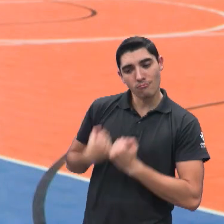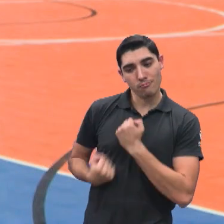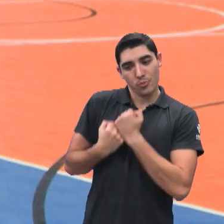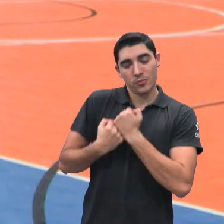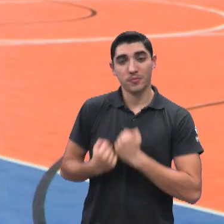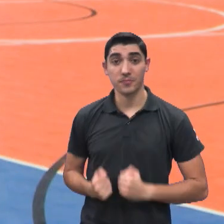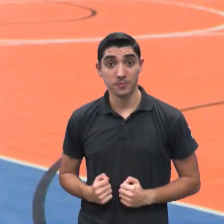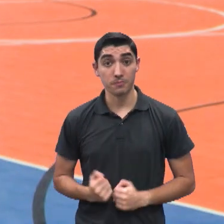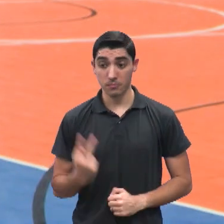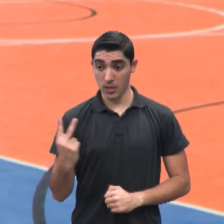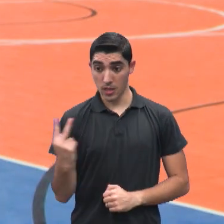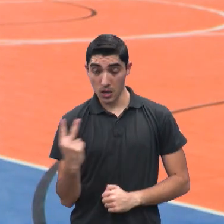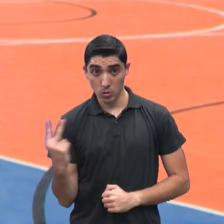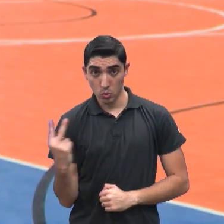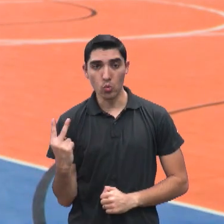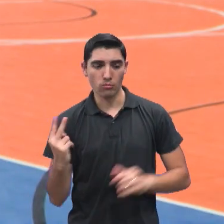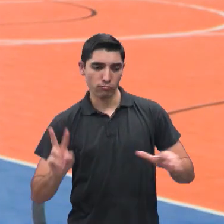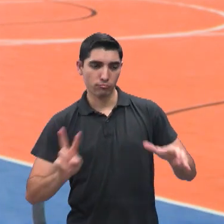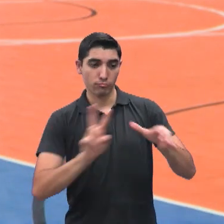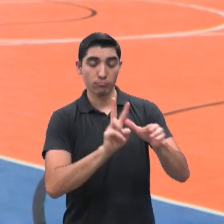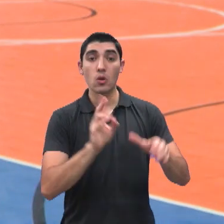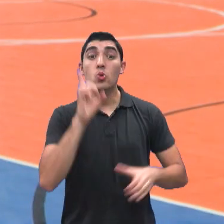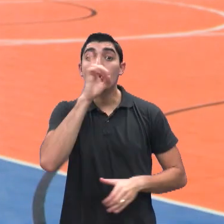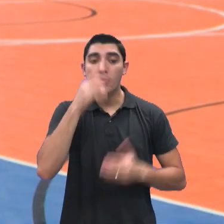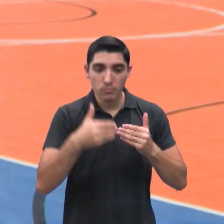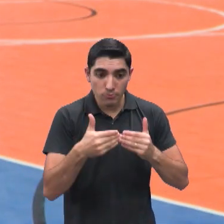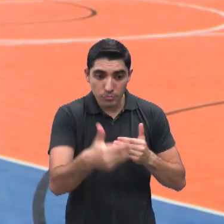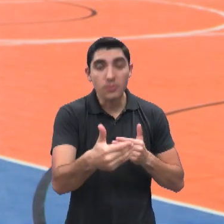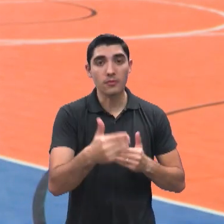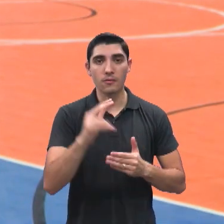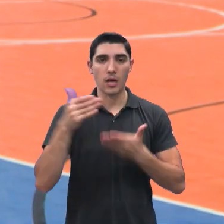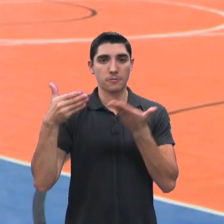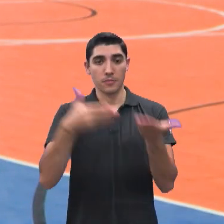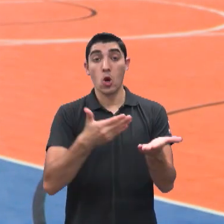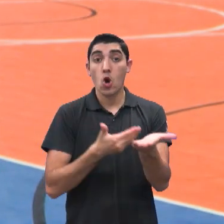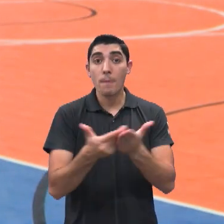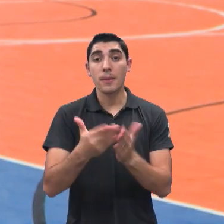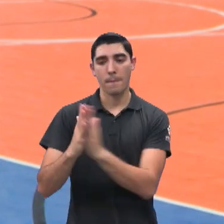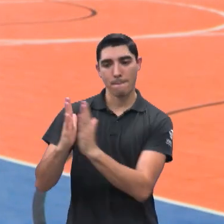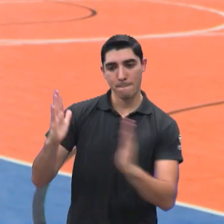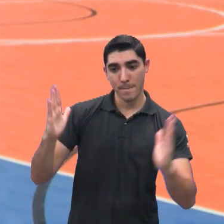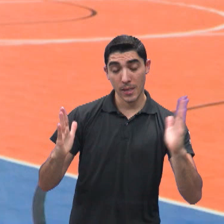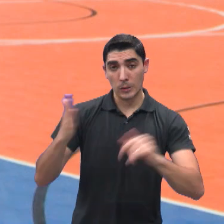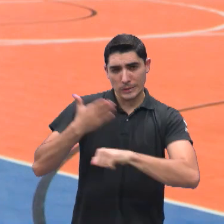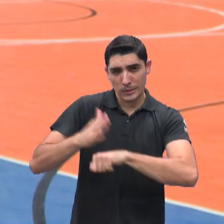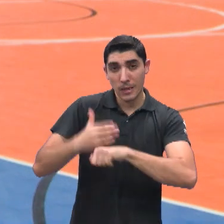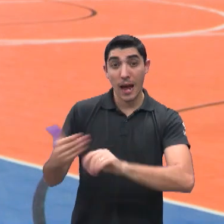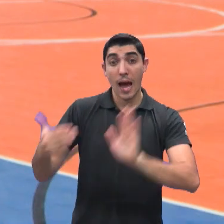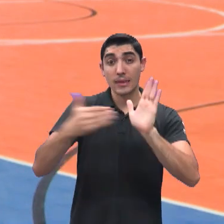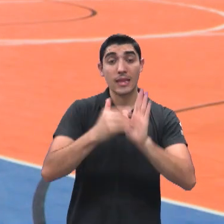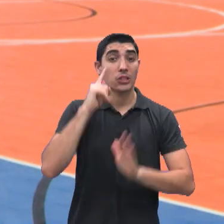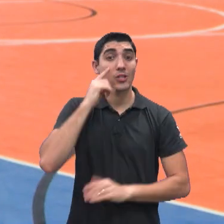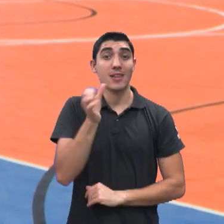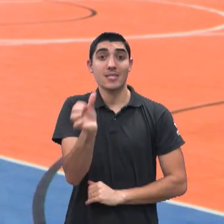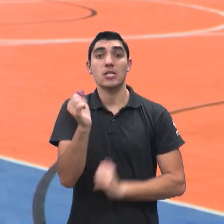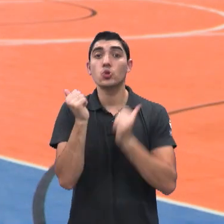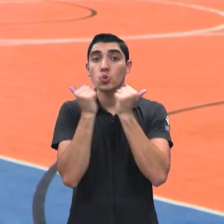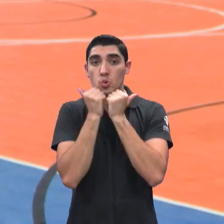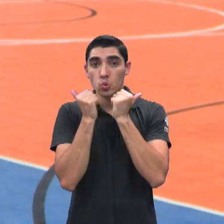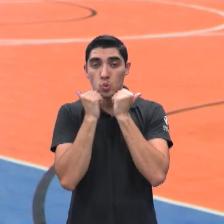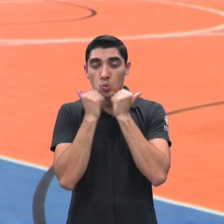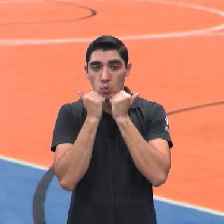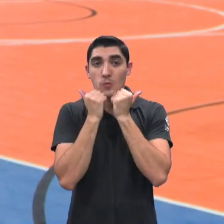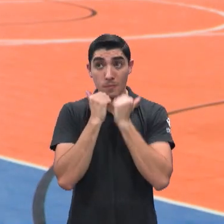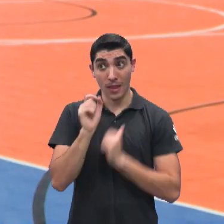ao técnico Léo Figueiró neste domingo para um período de treinamentos que vai até o dia 6 de julho em São Paulo. Caso